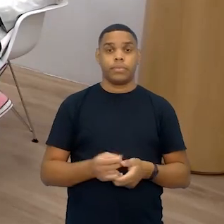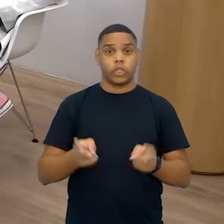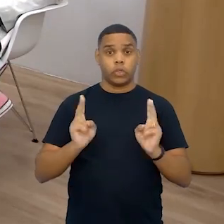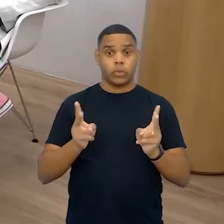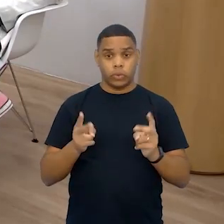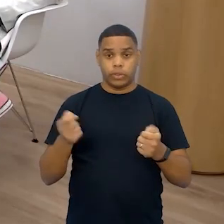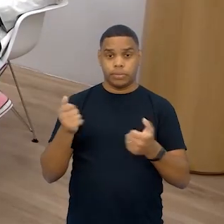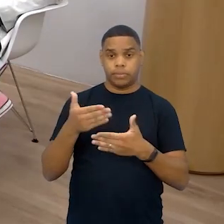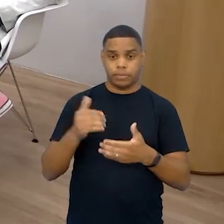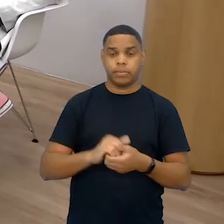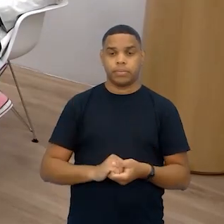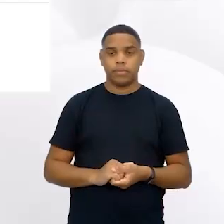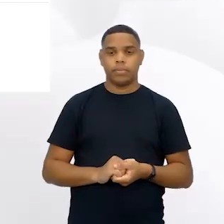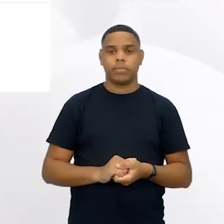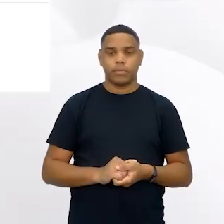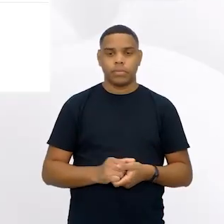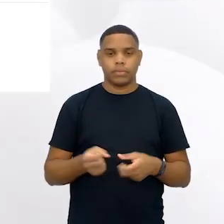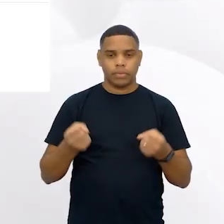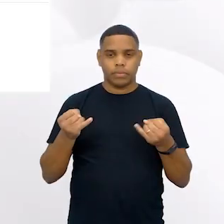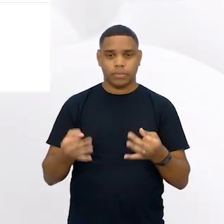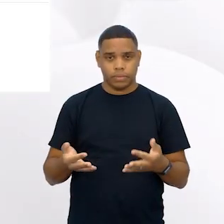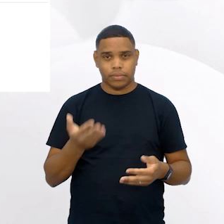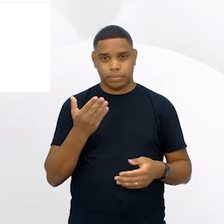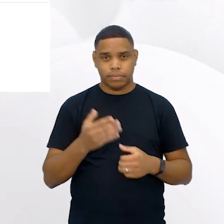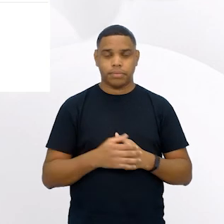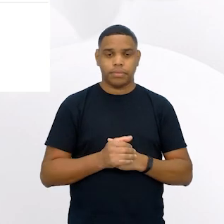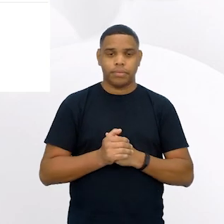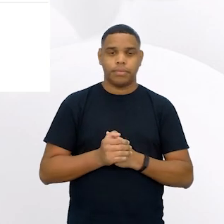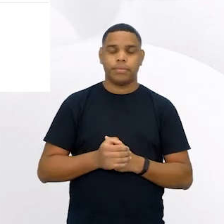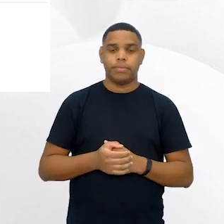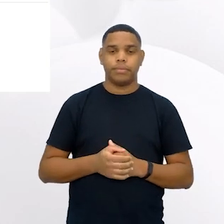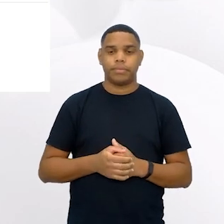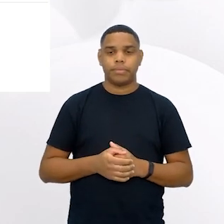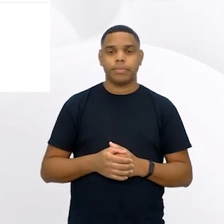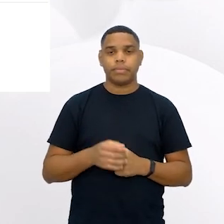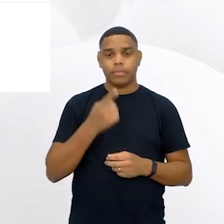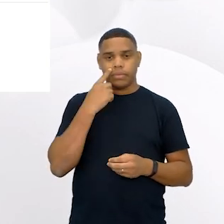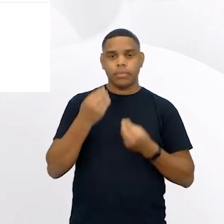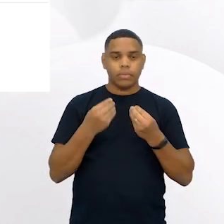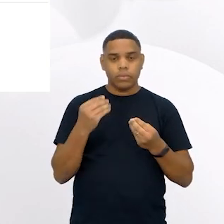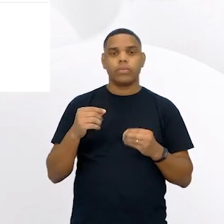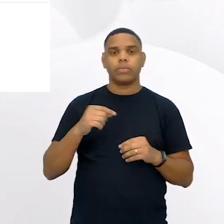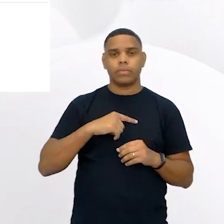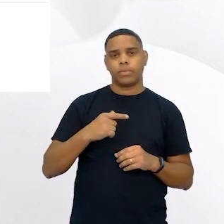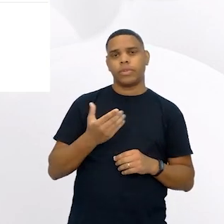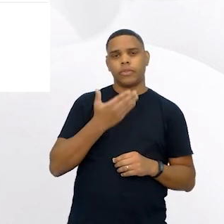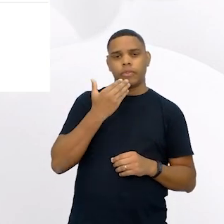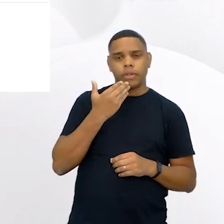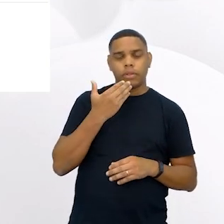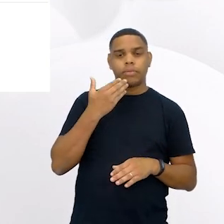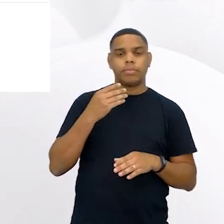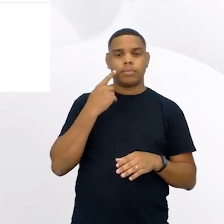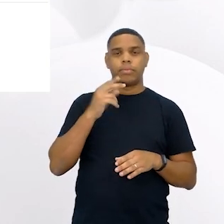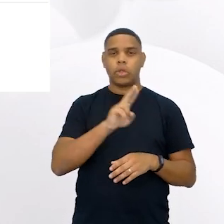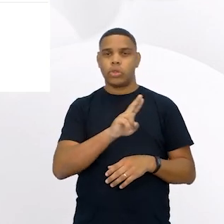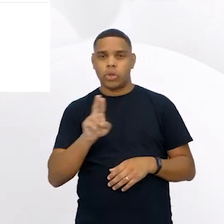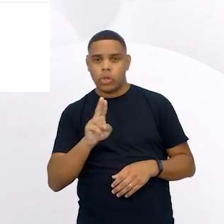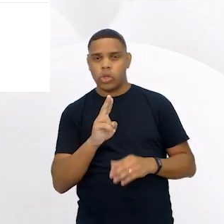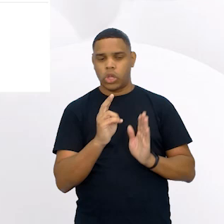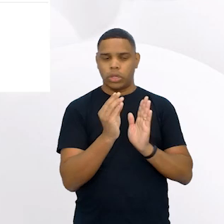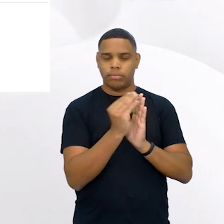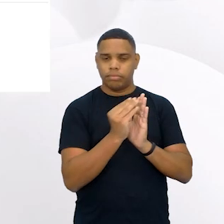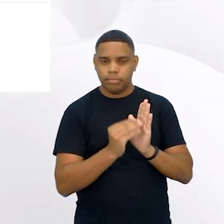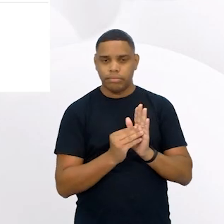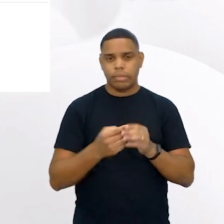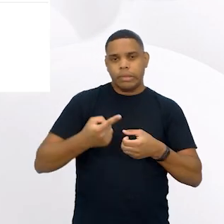com os slides, assim, vou passar aqui para vocês verem que é bem fácil, é só preencher com o nome,